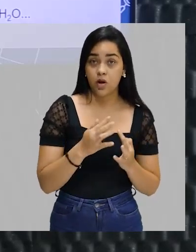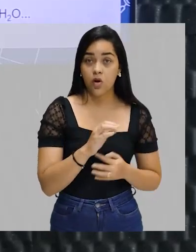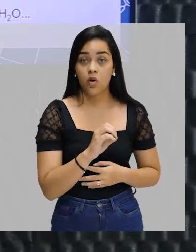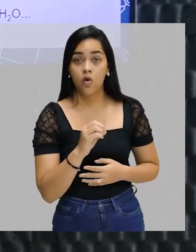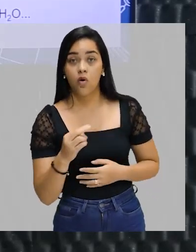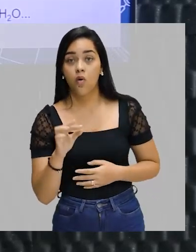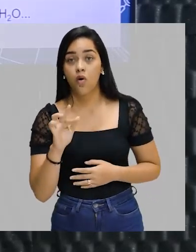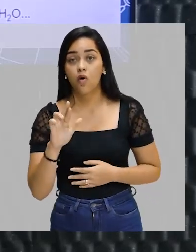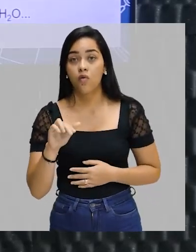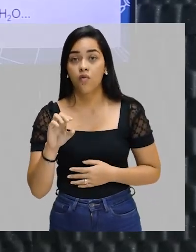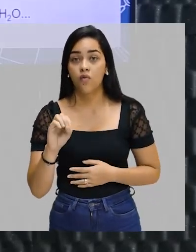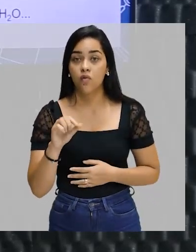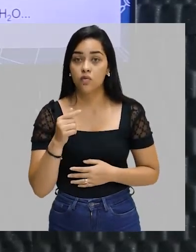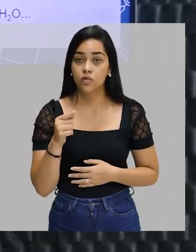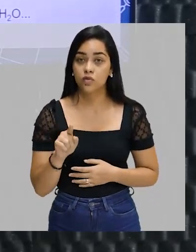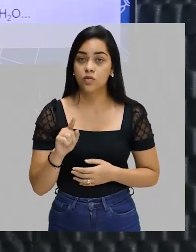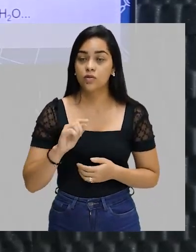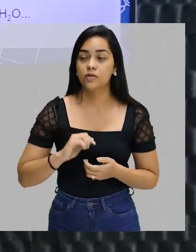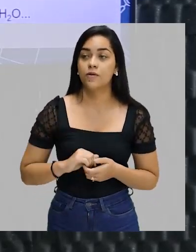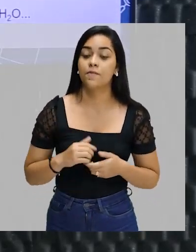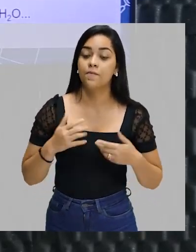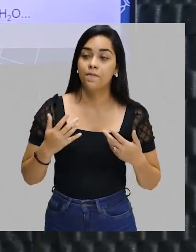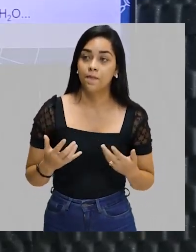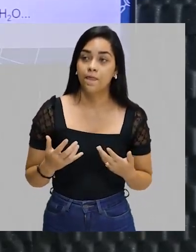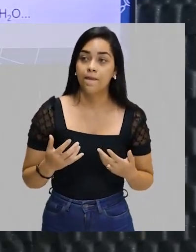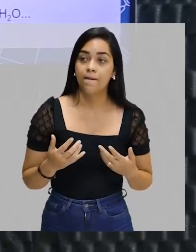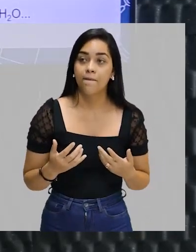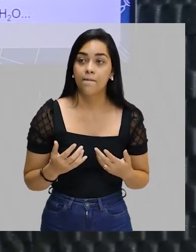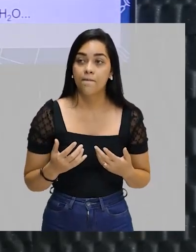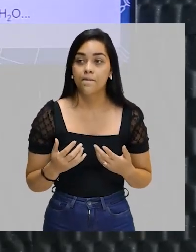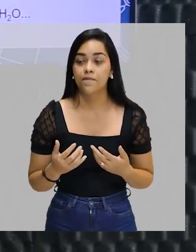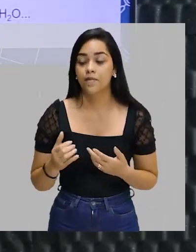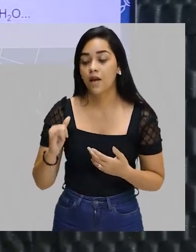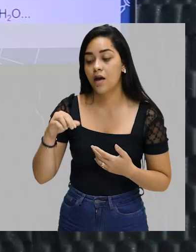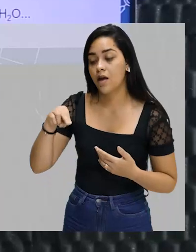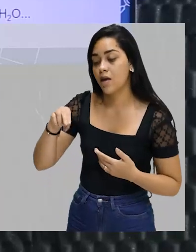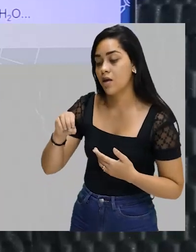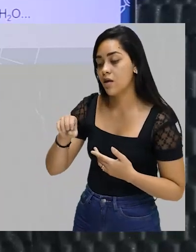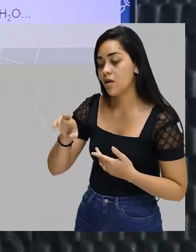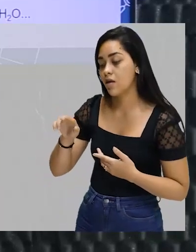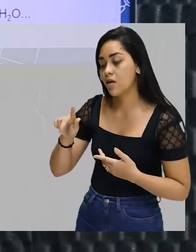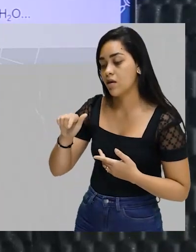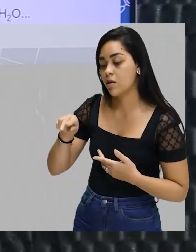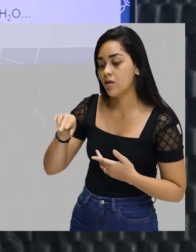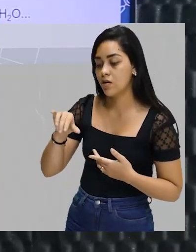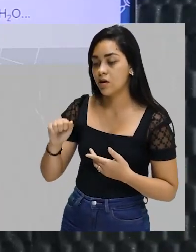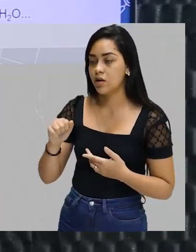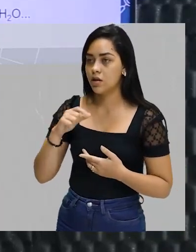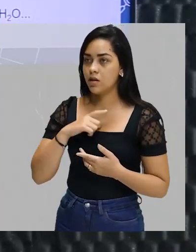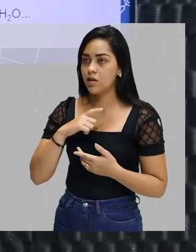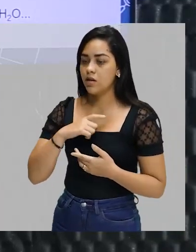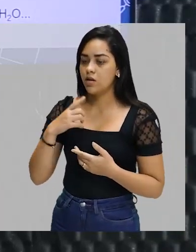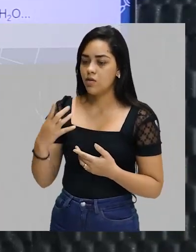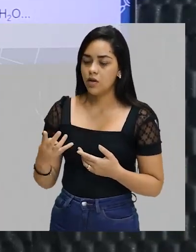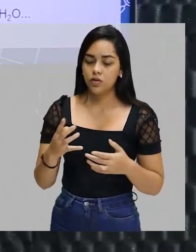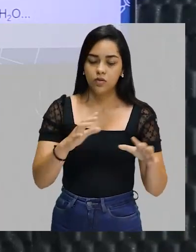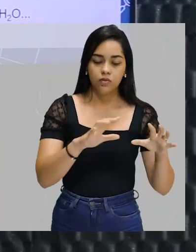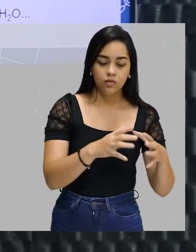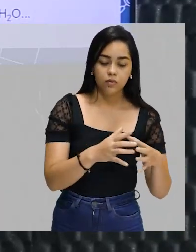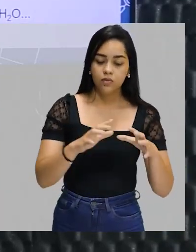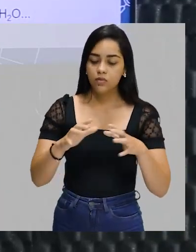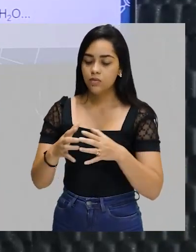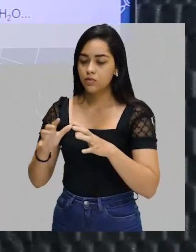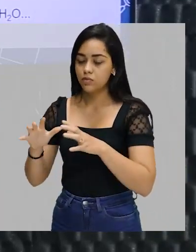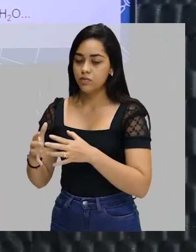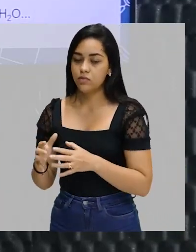em funções. Bom, na inorgânica, nós temos 4 grandes grupos.